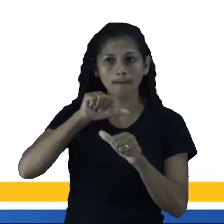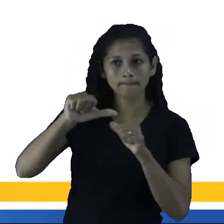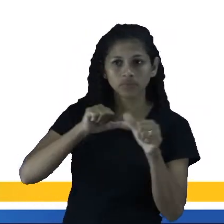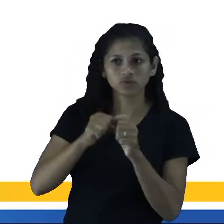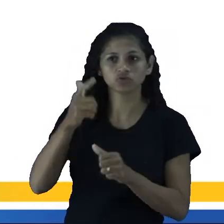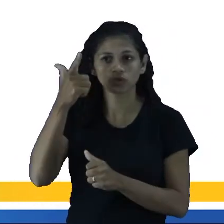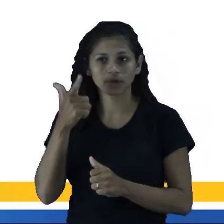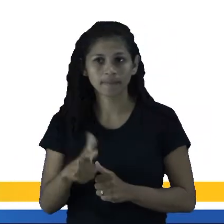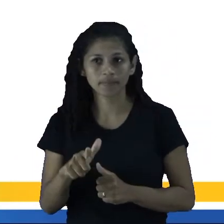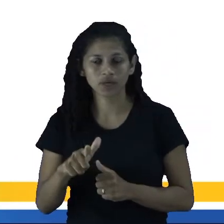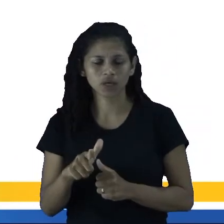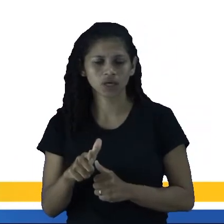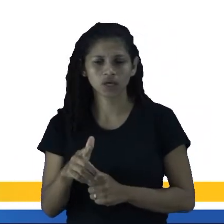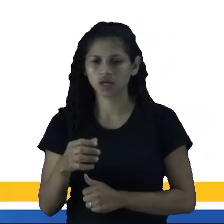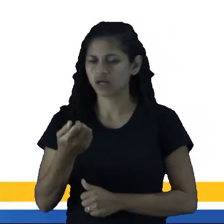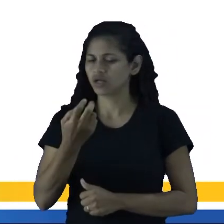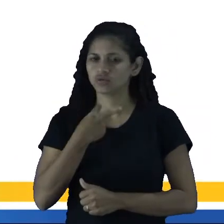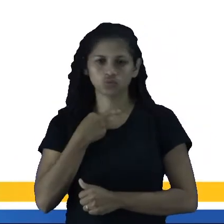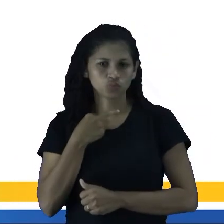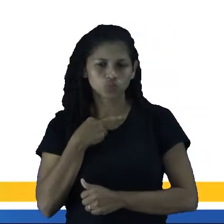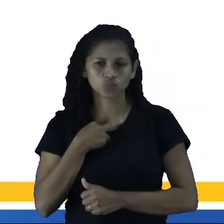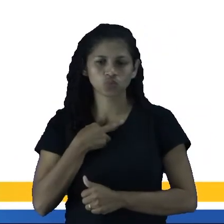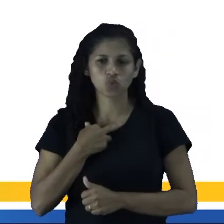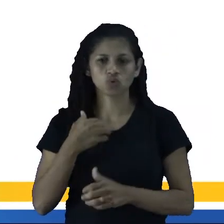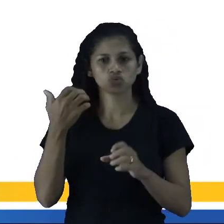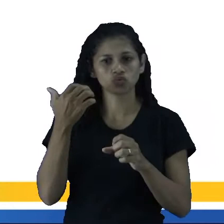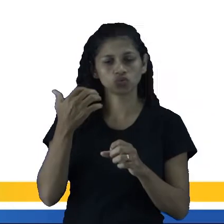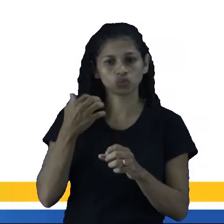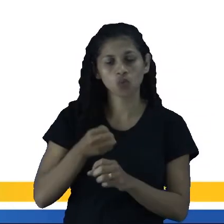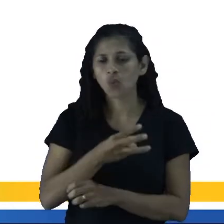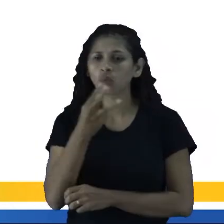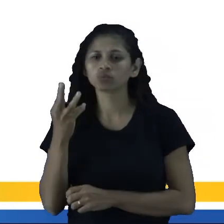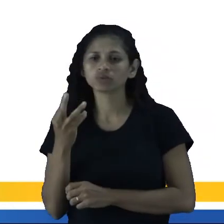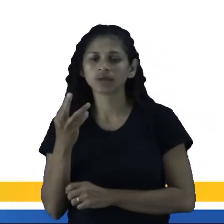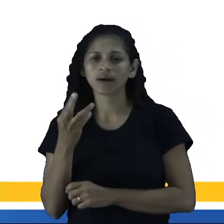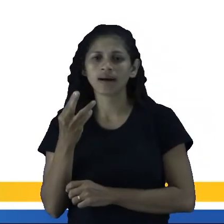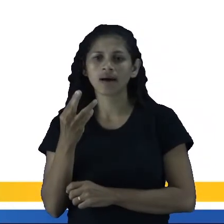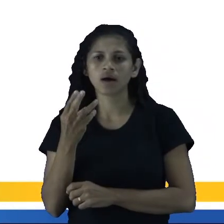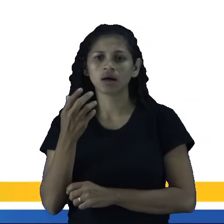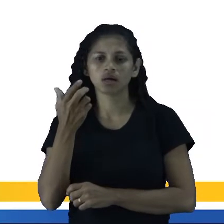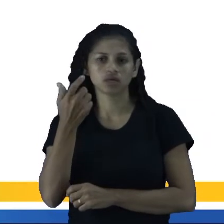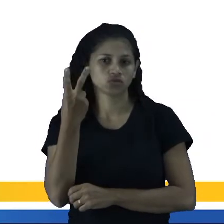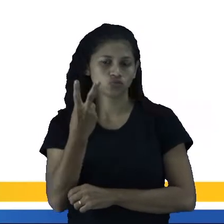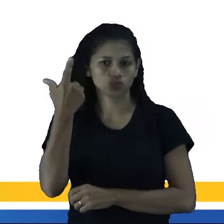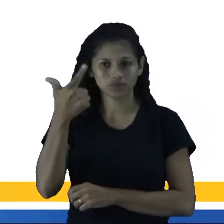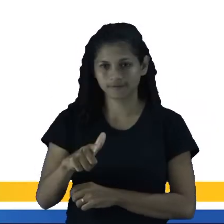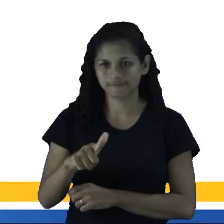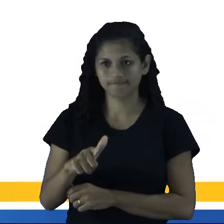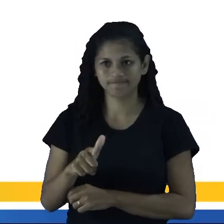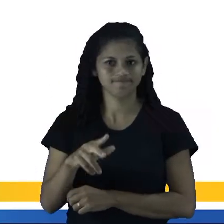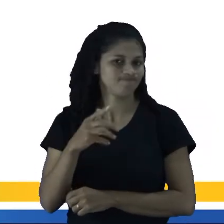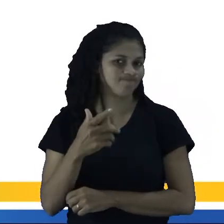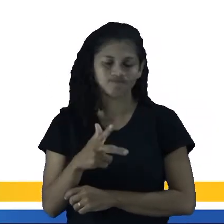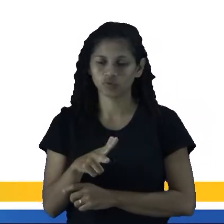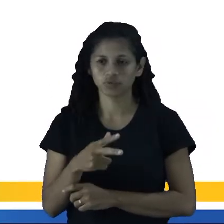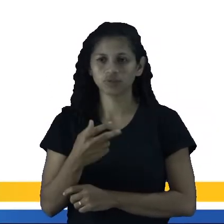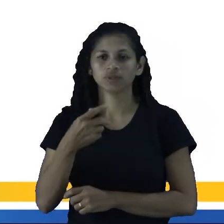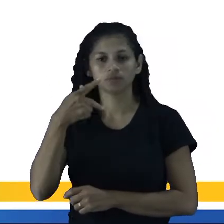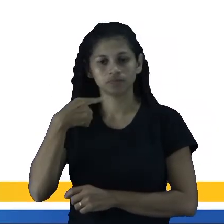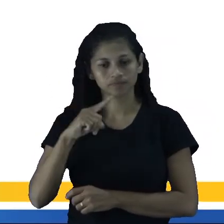se repetem, não podemos contá-la 2 vezes. Correto? Porque o O se repete 2 vezes, então eu vou ter